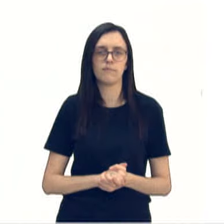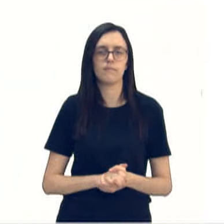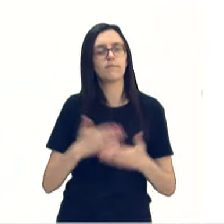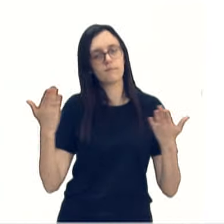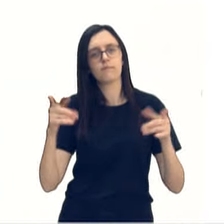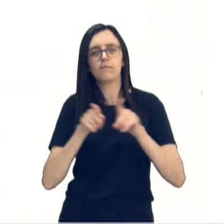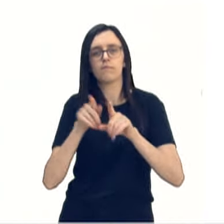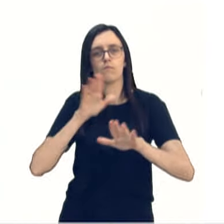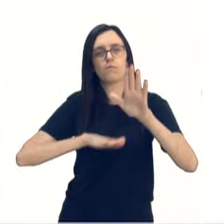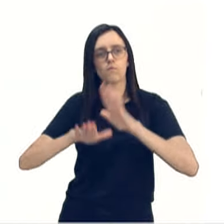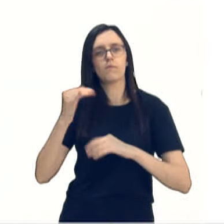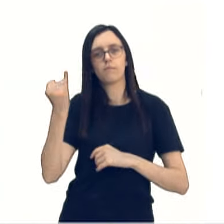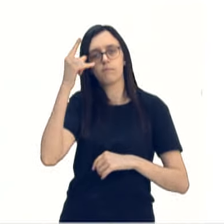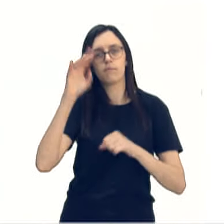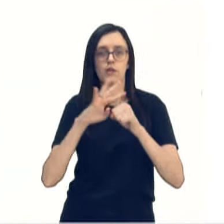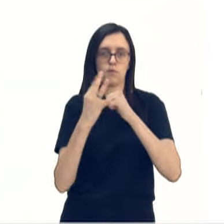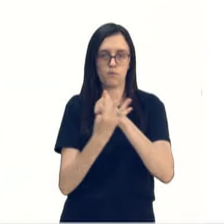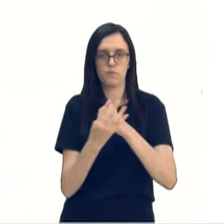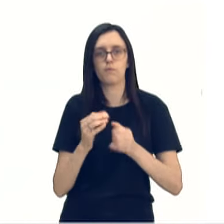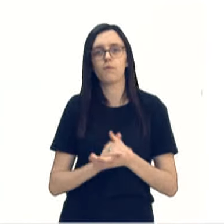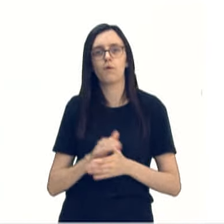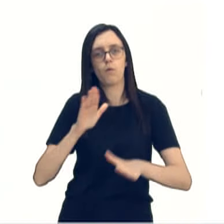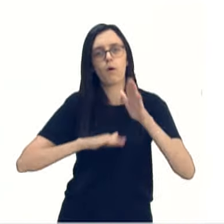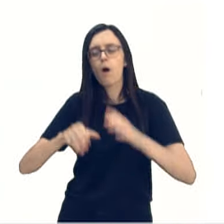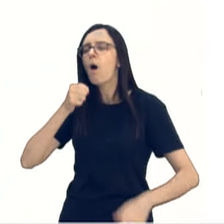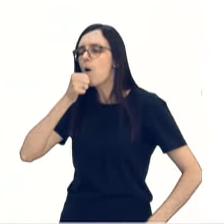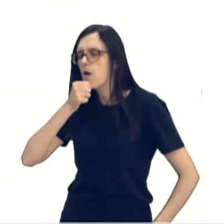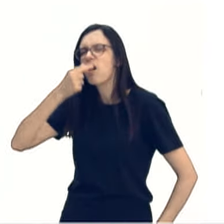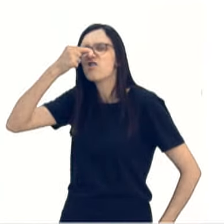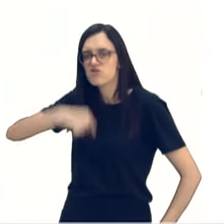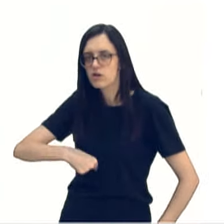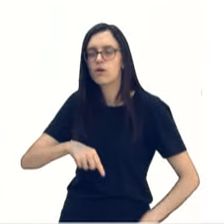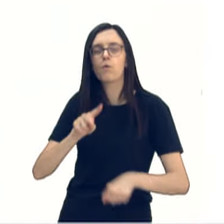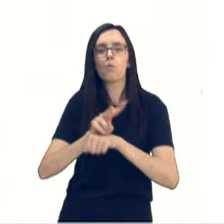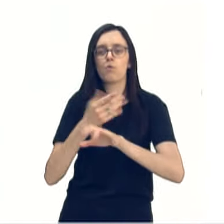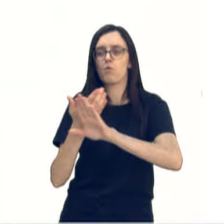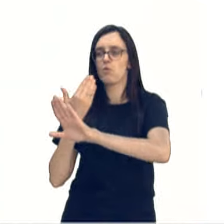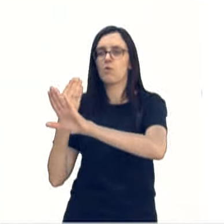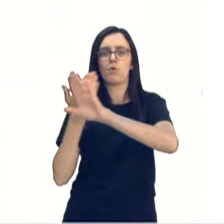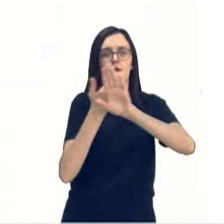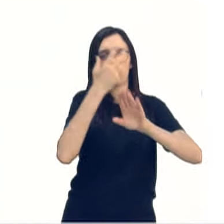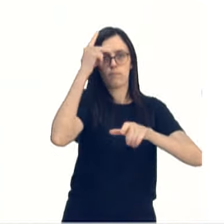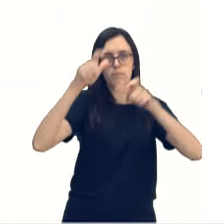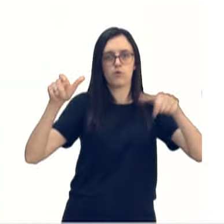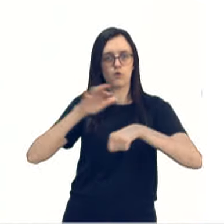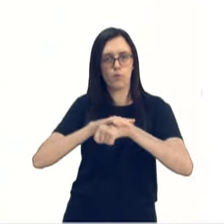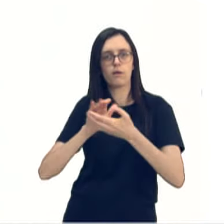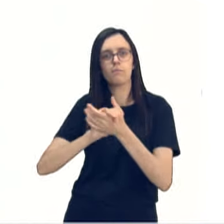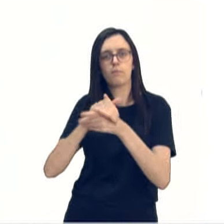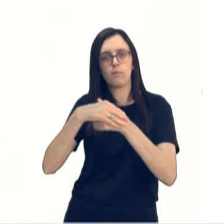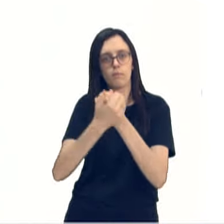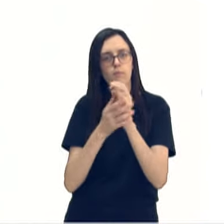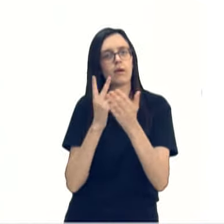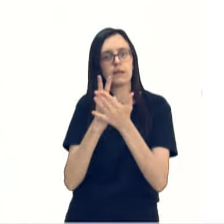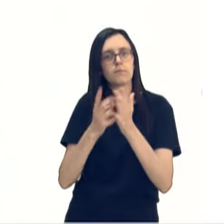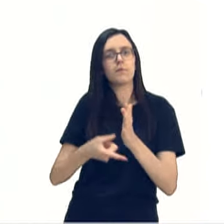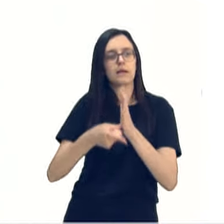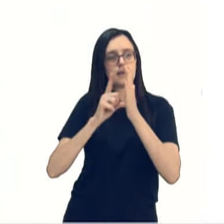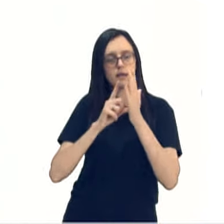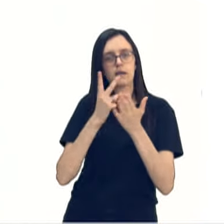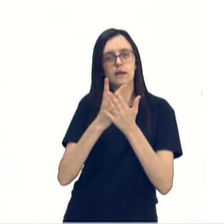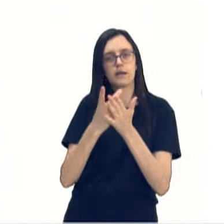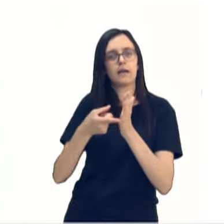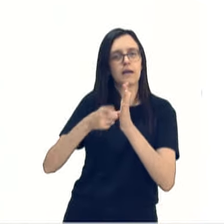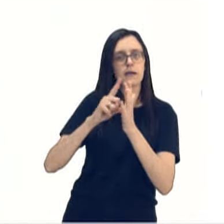E os cuidados com o nosso amigo corona. Cuidado com tossir e espirrar, longe de doentes, lavar as mãos antes e depois de preparar alimentos, antes